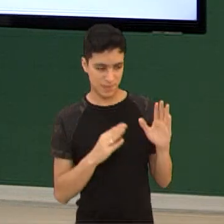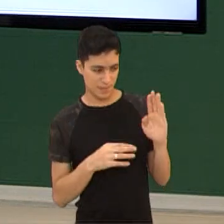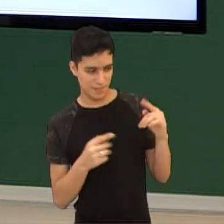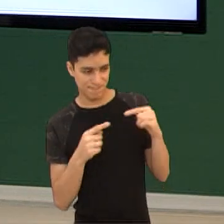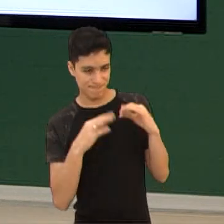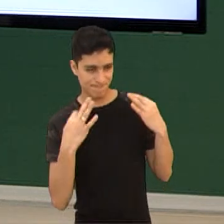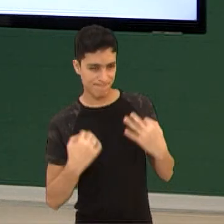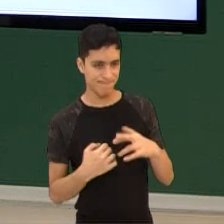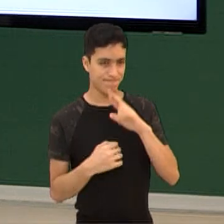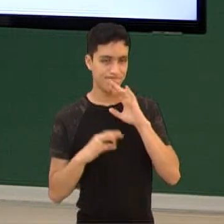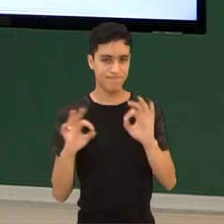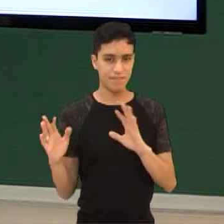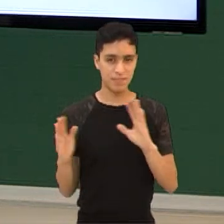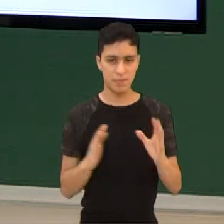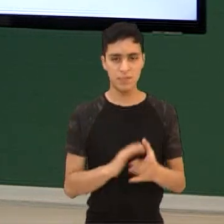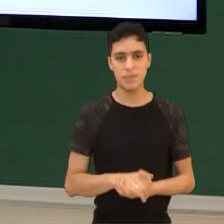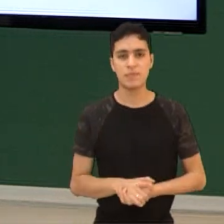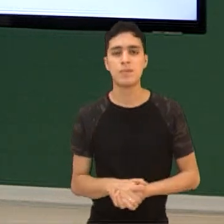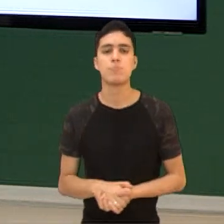B, resposta certa.